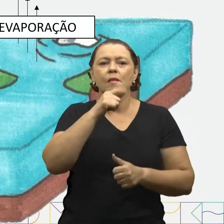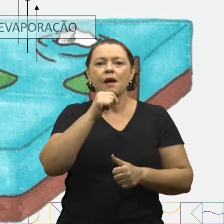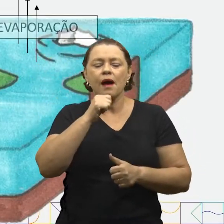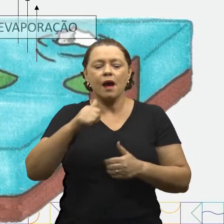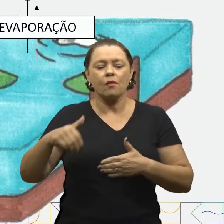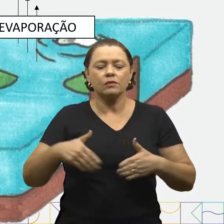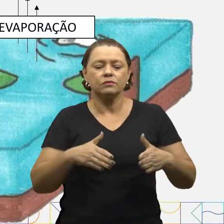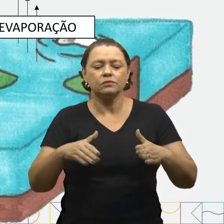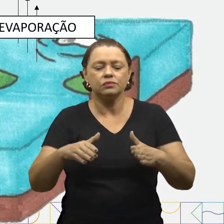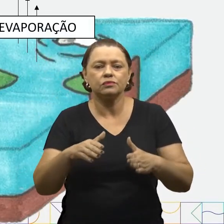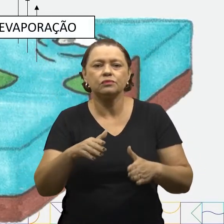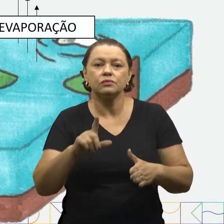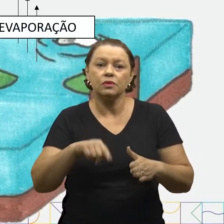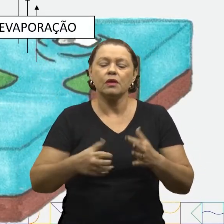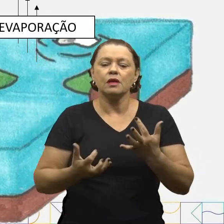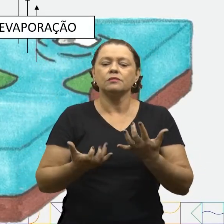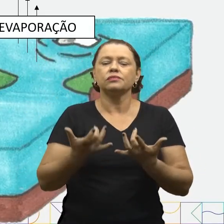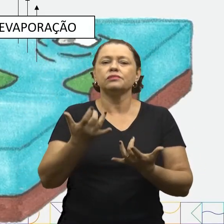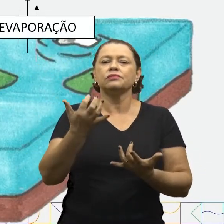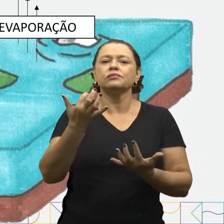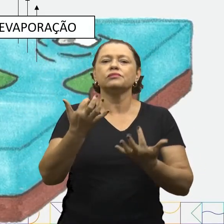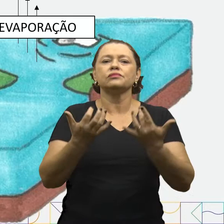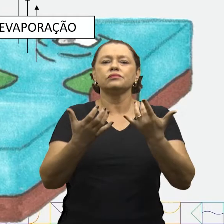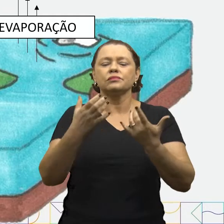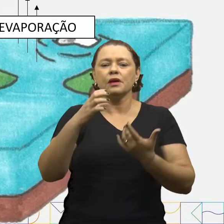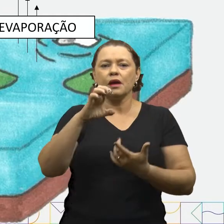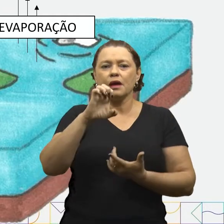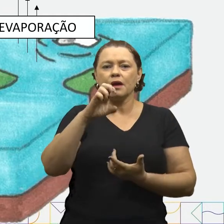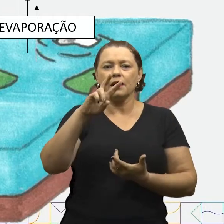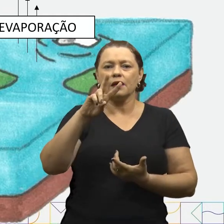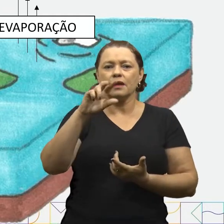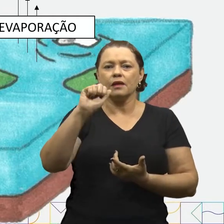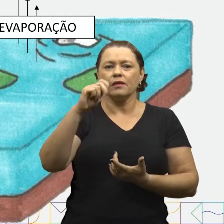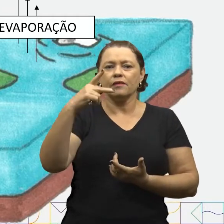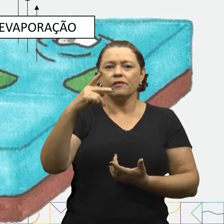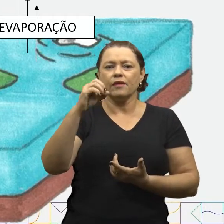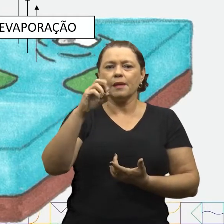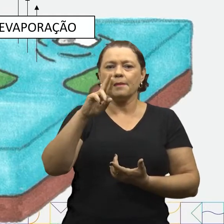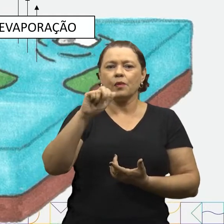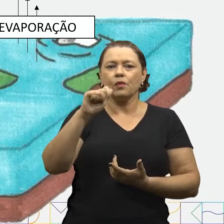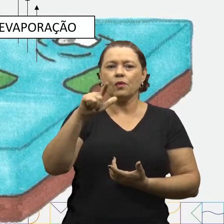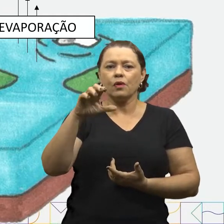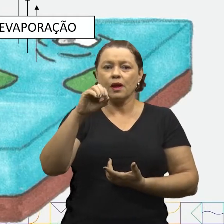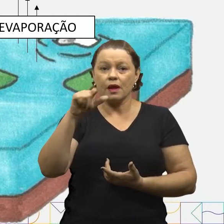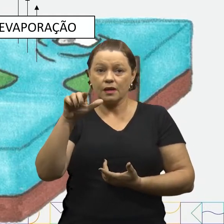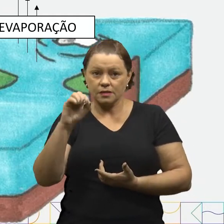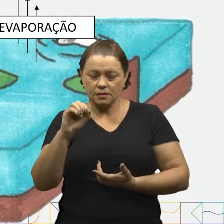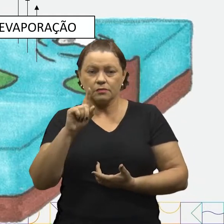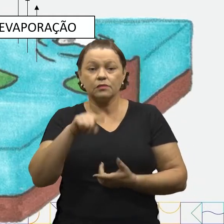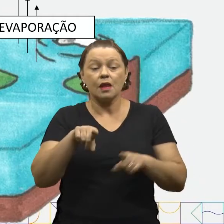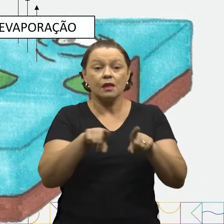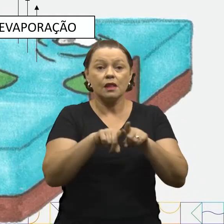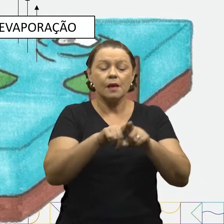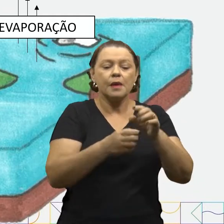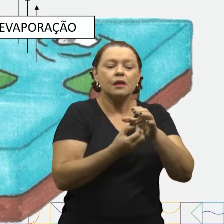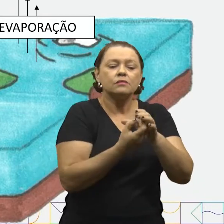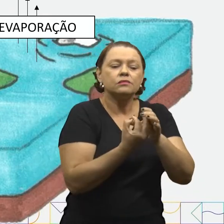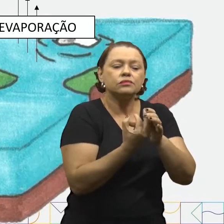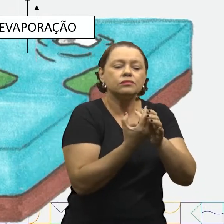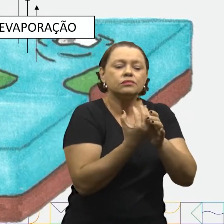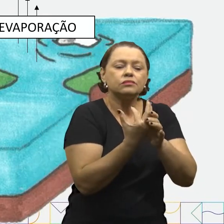em vapor de água, a evaporação. As plantas também eliminam vapor de água através